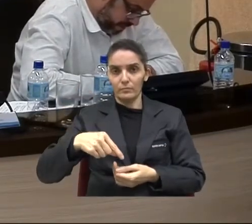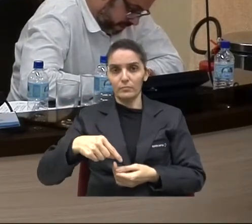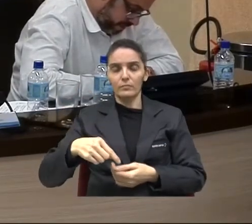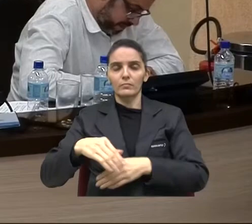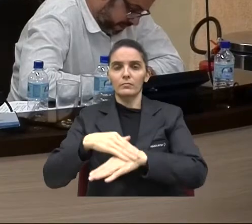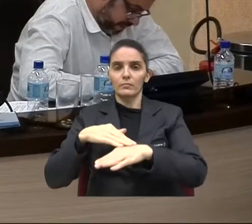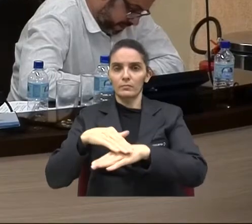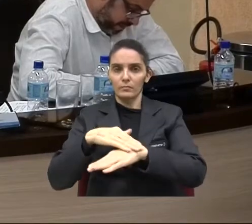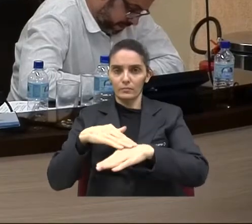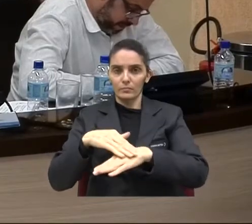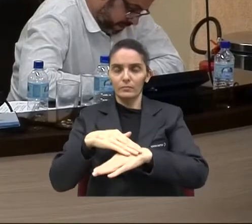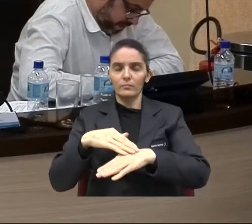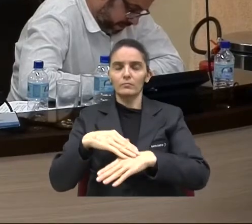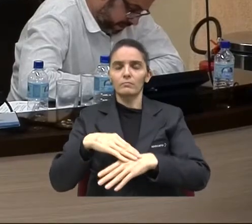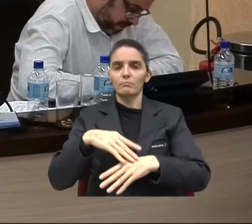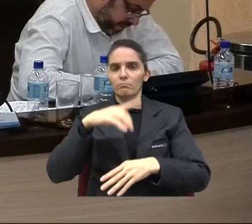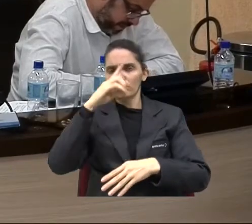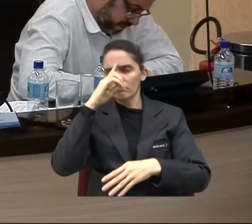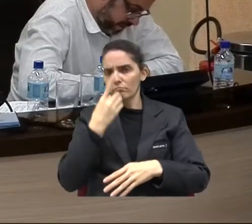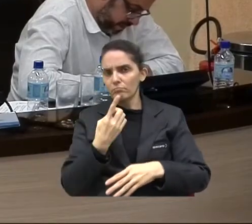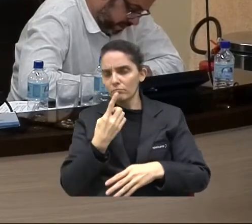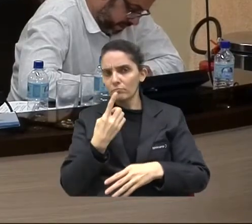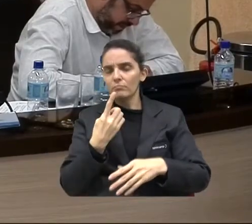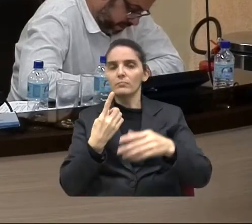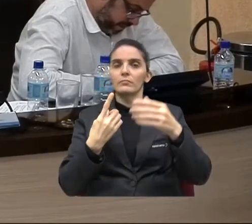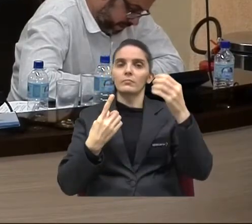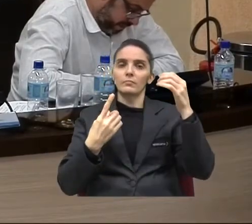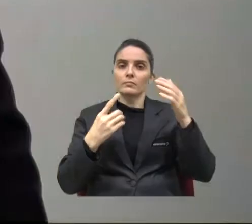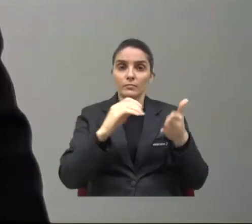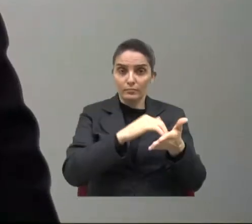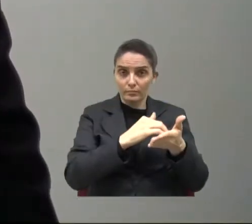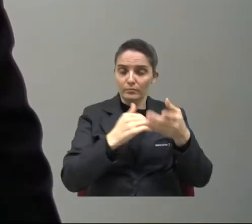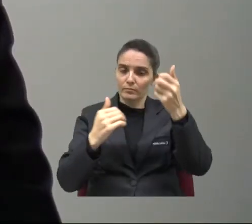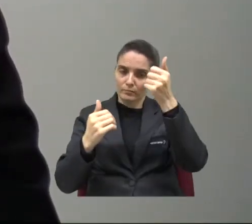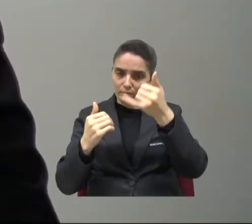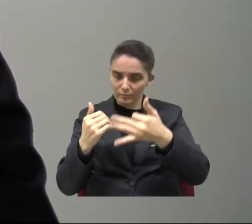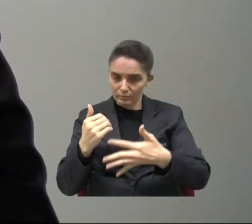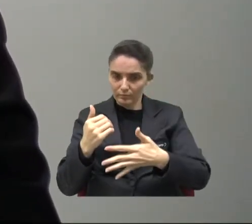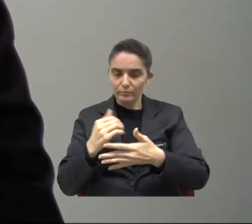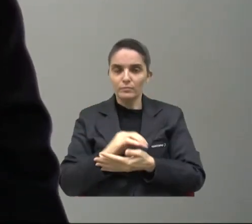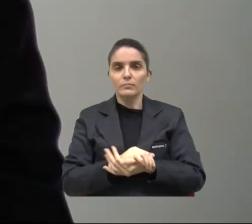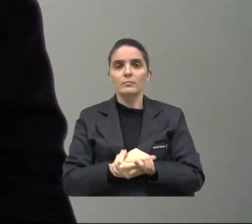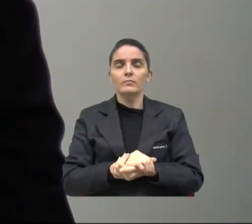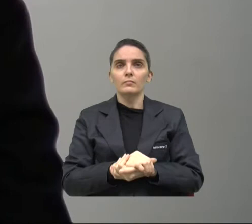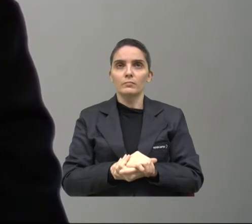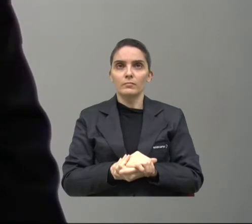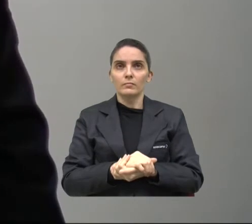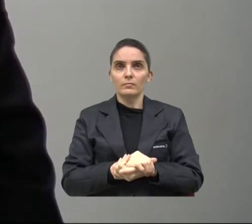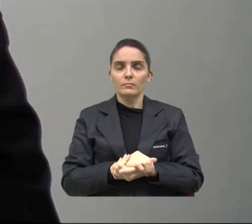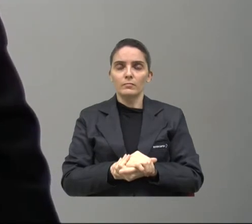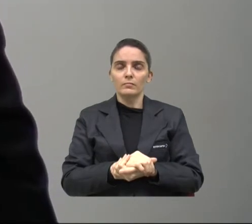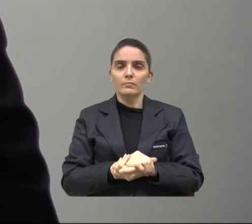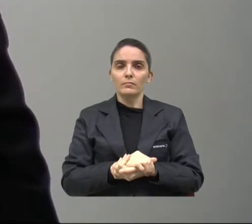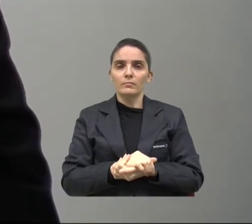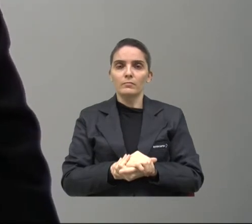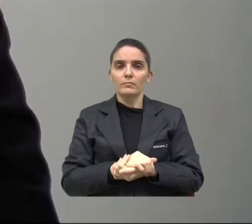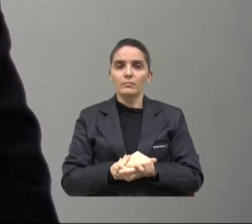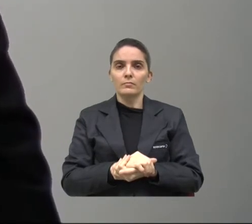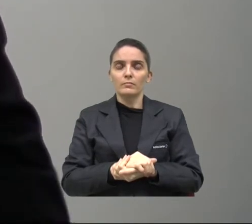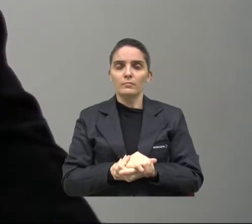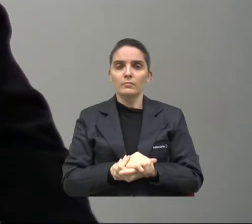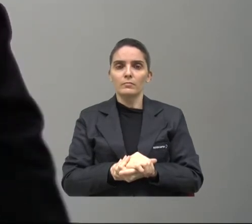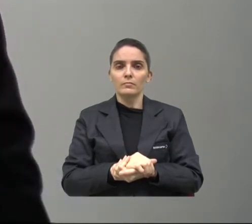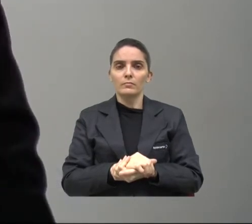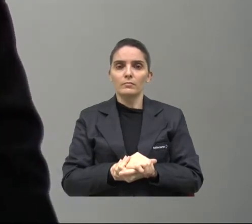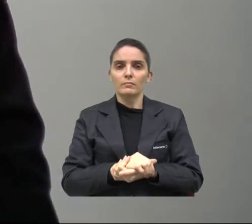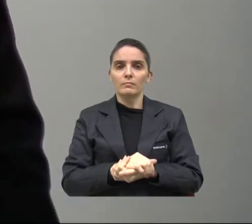assunto, tirou algumas dúvidas para esse projeto não passar, né, com algumas dúvidas, extrapolando